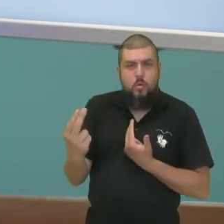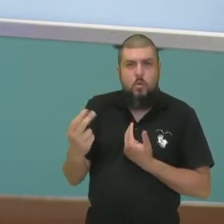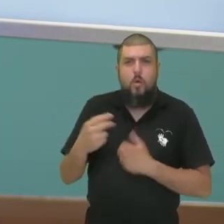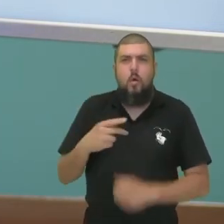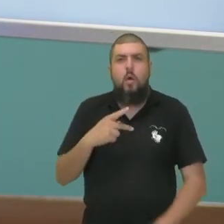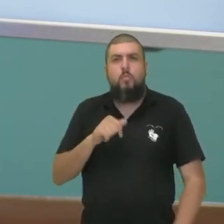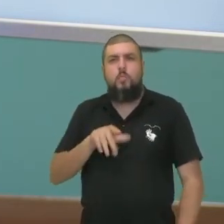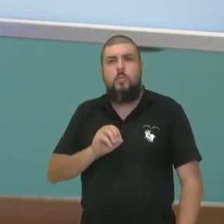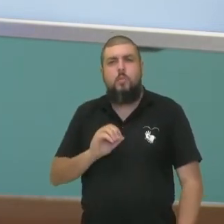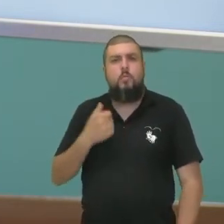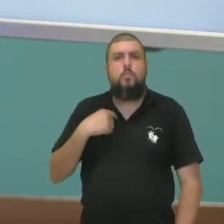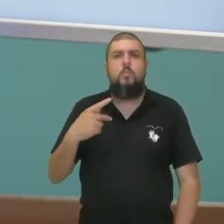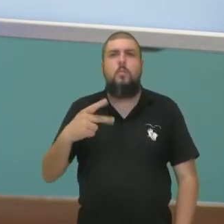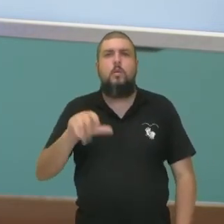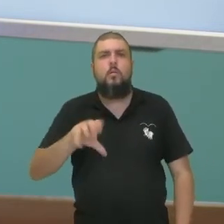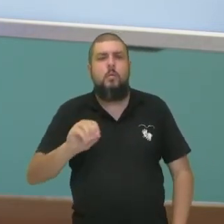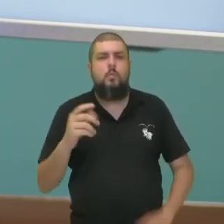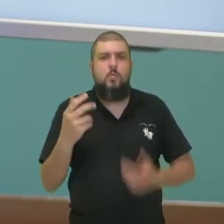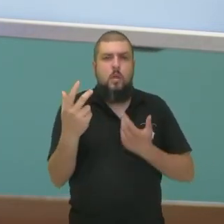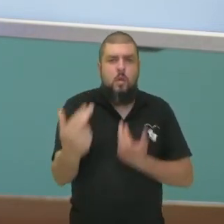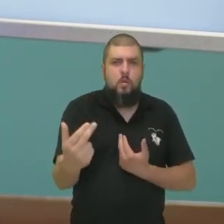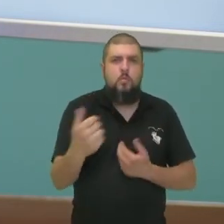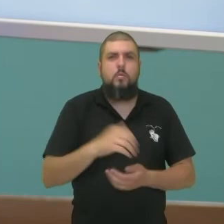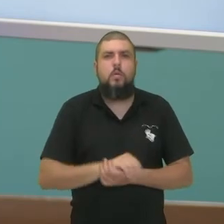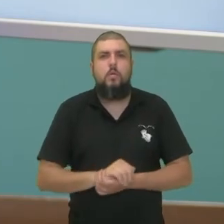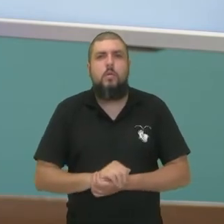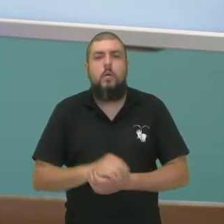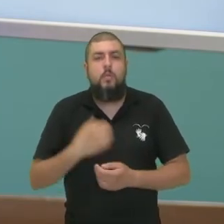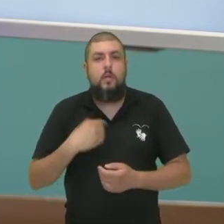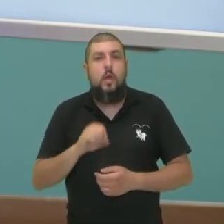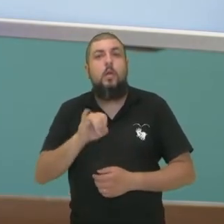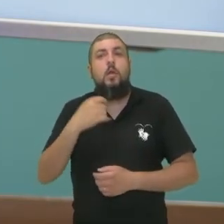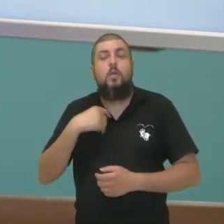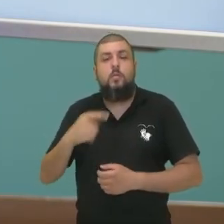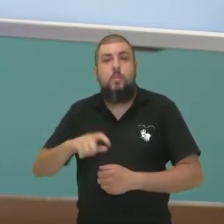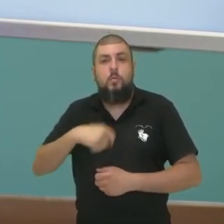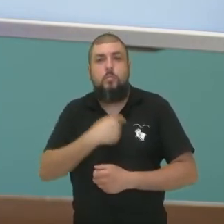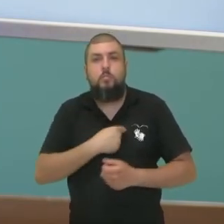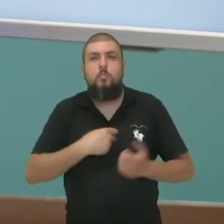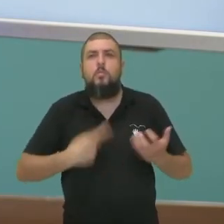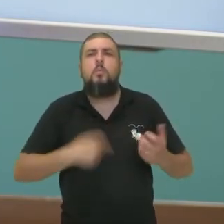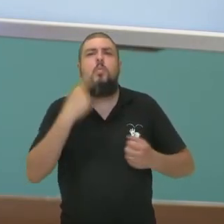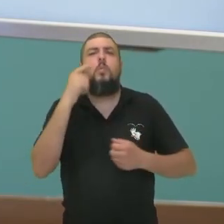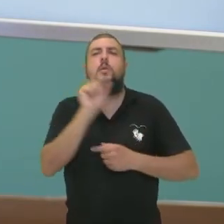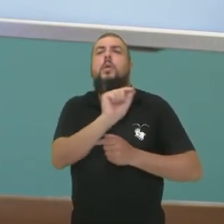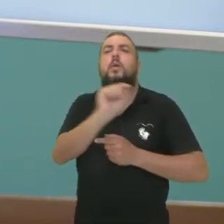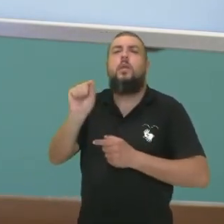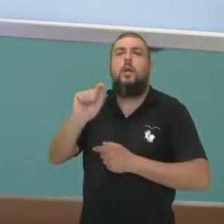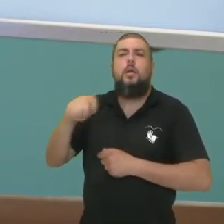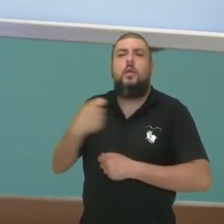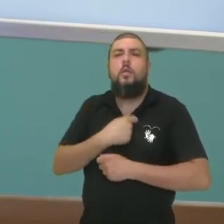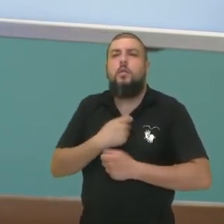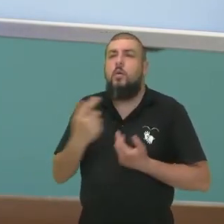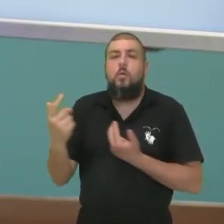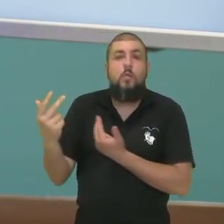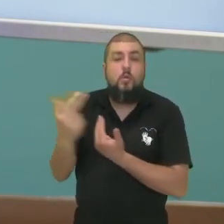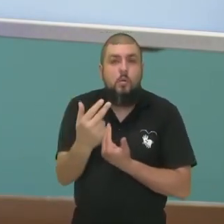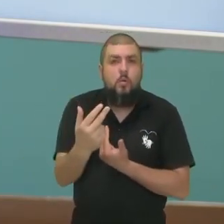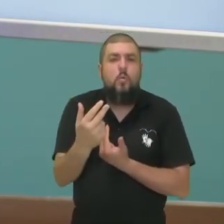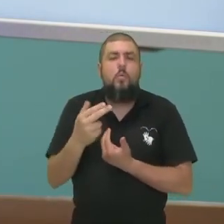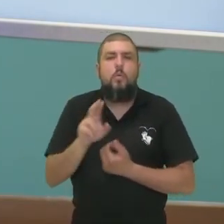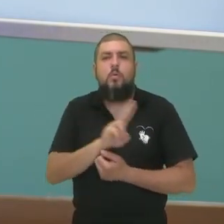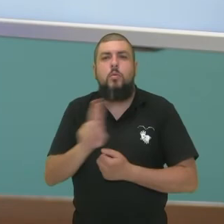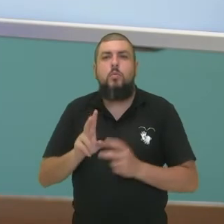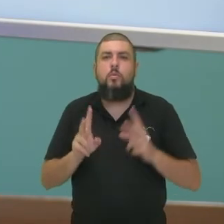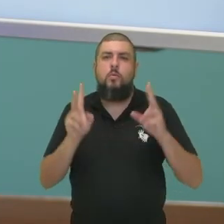somos homônimos. O Paulo aqui, se tiver algum Paulo aí em casa assistindo, ele é homônimo seu. Então,